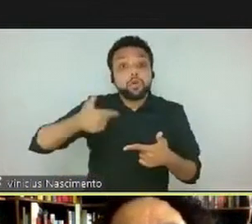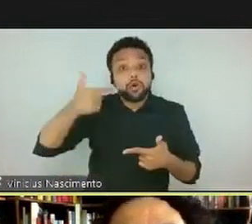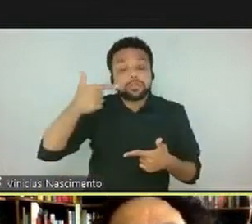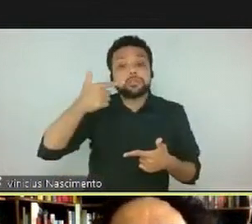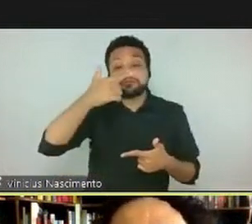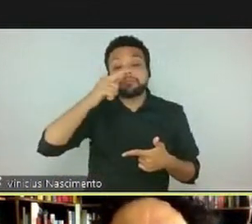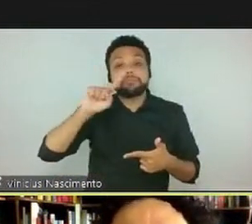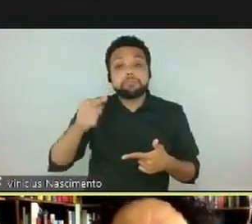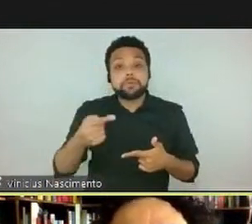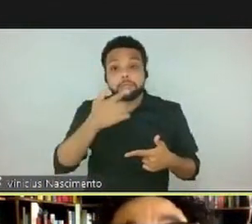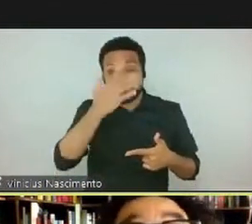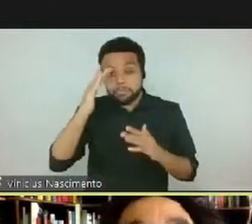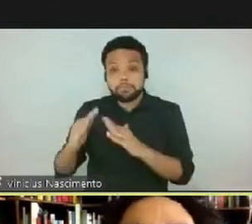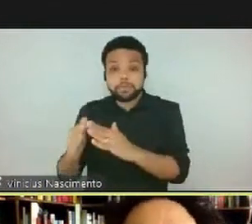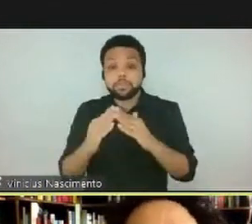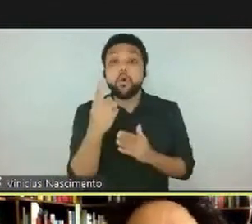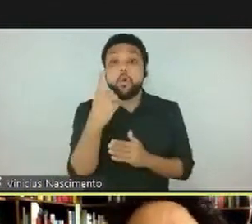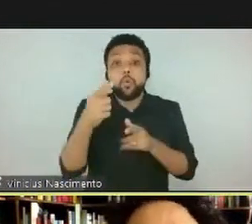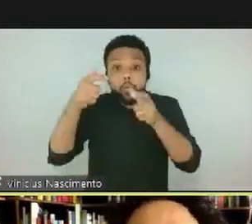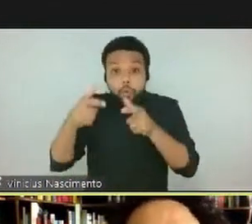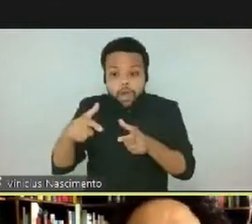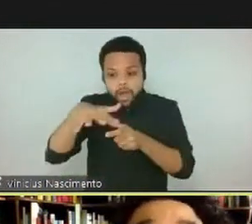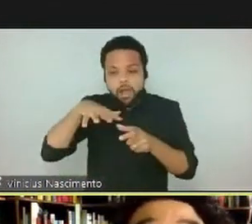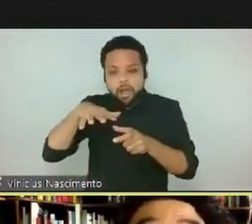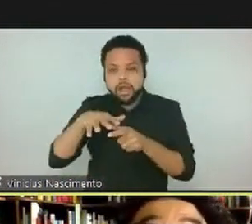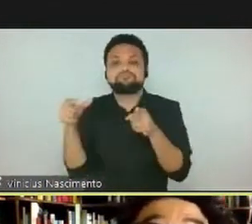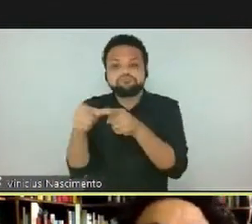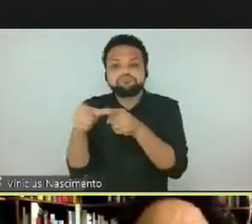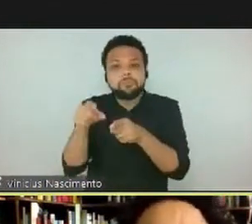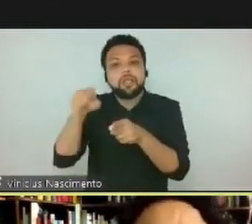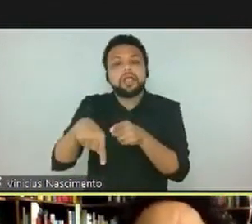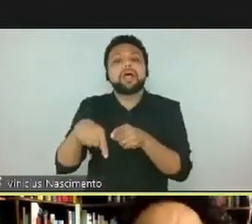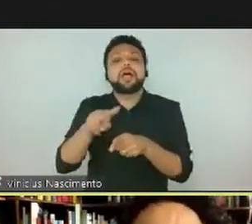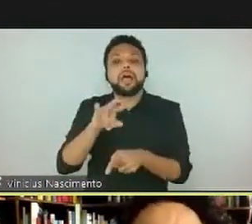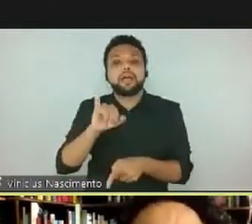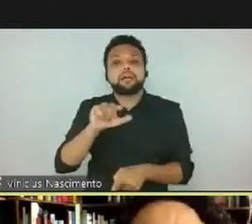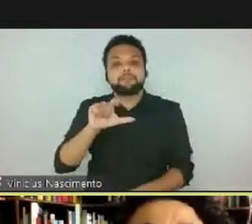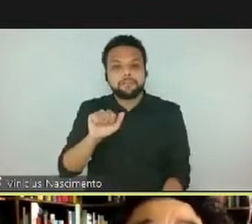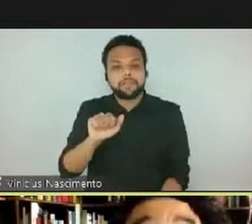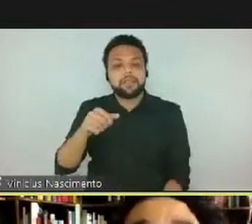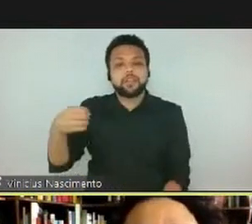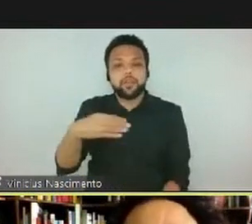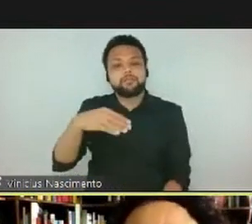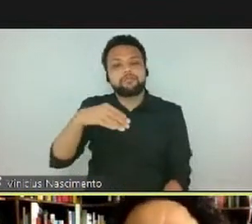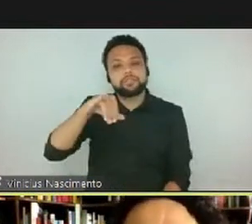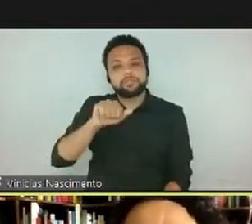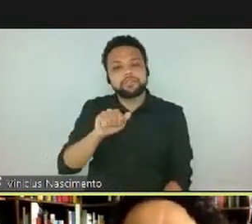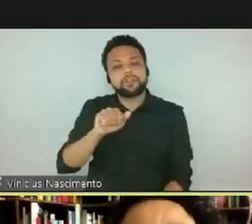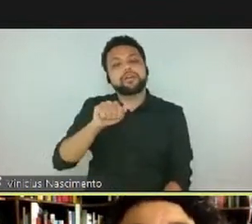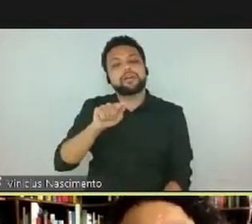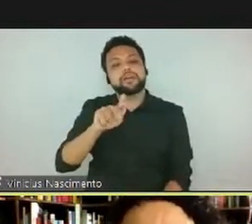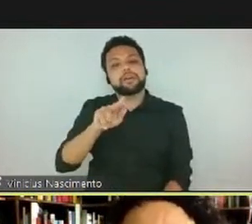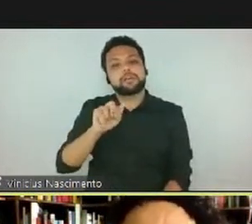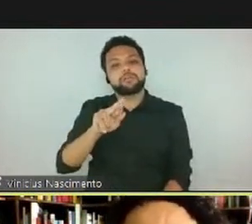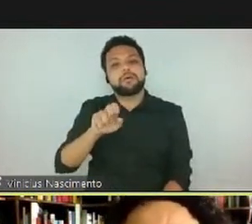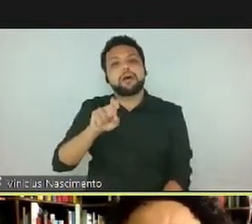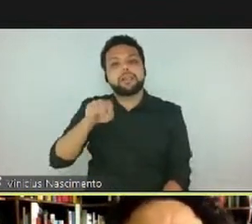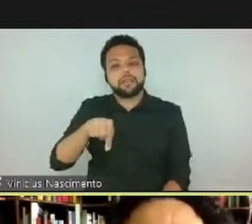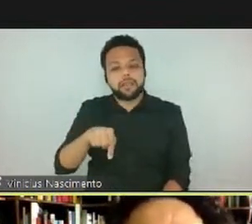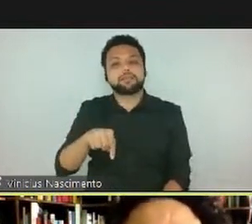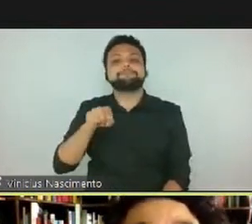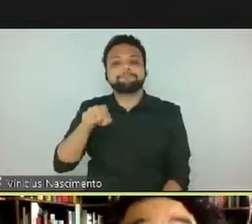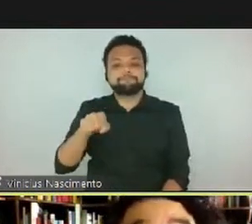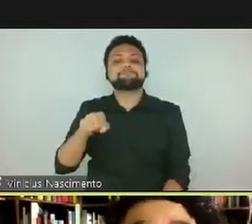das comunidades, na maior comunidade do bairro, que é a Vila Nova Jaguaré, que passou por um processo de